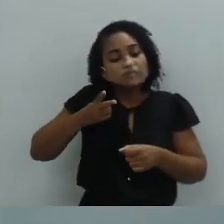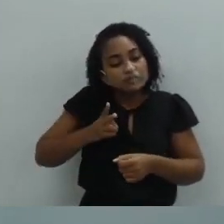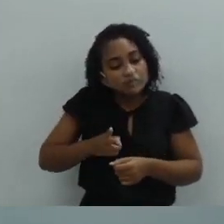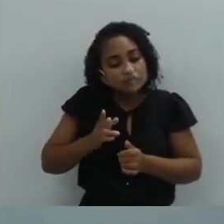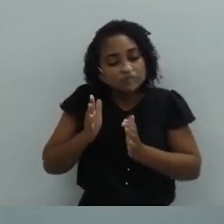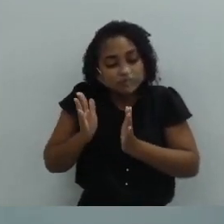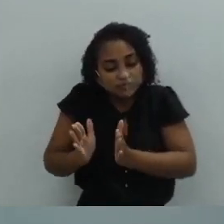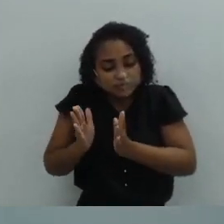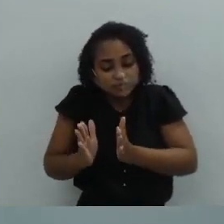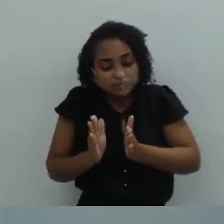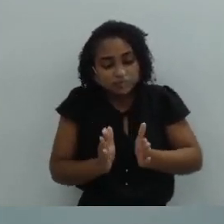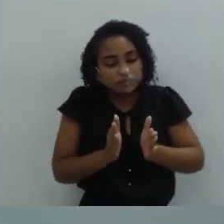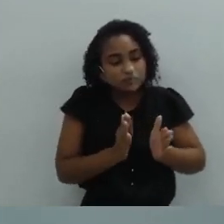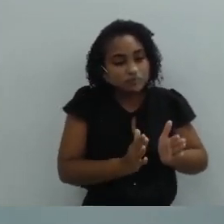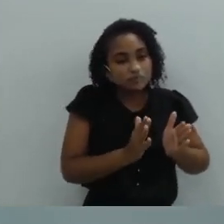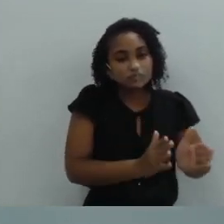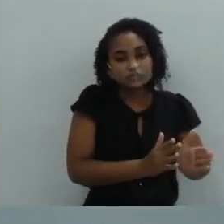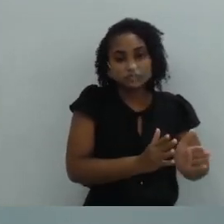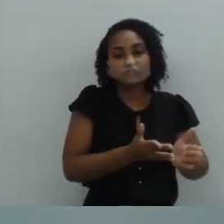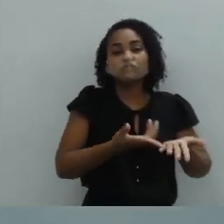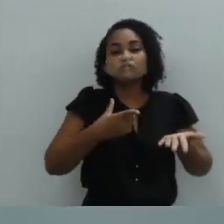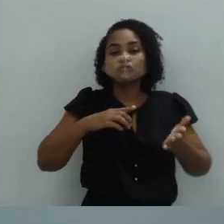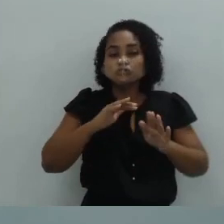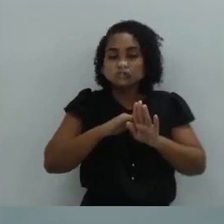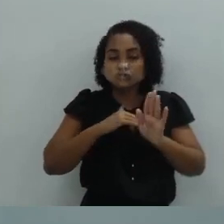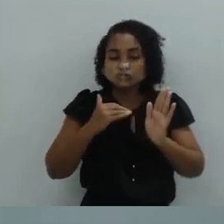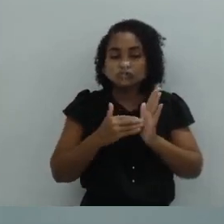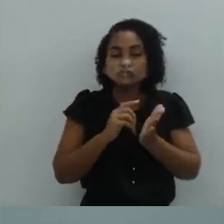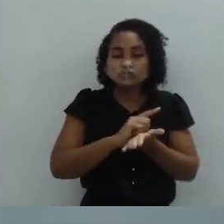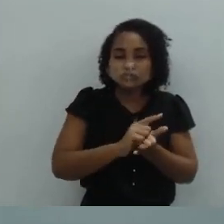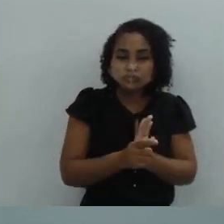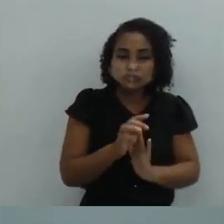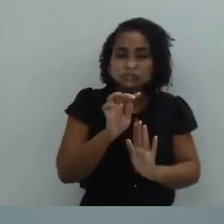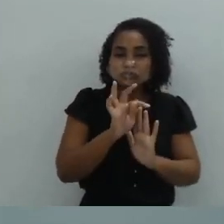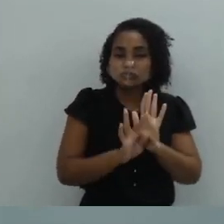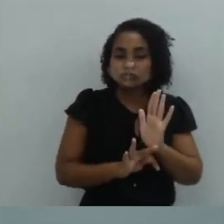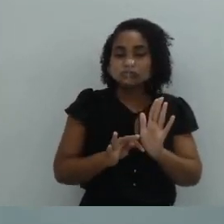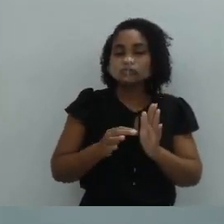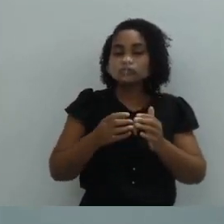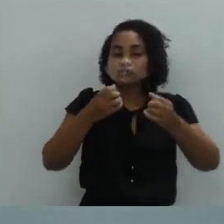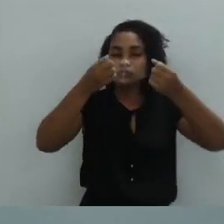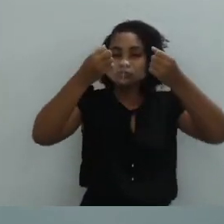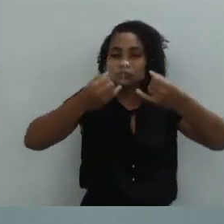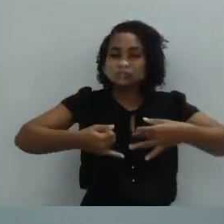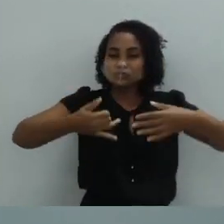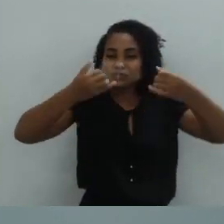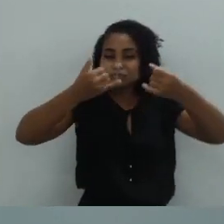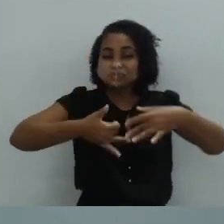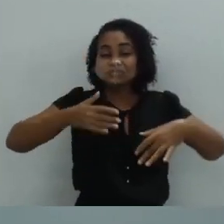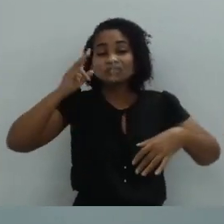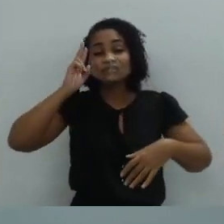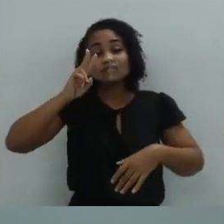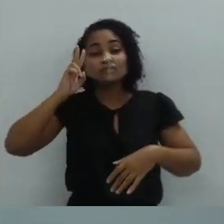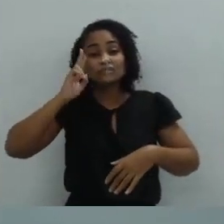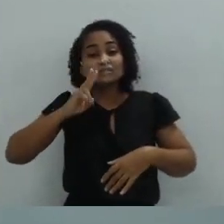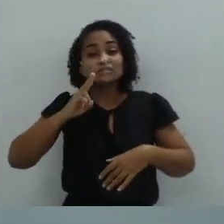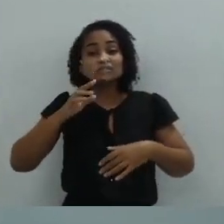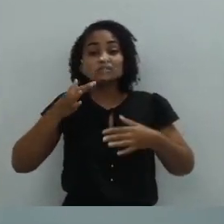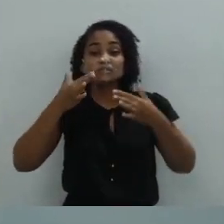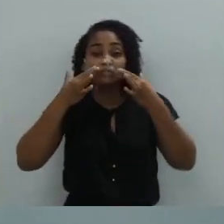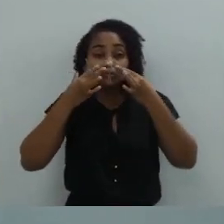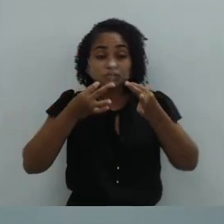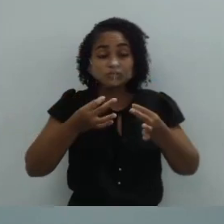a passo todo esse gênero que a gente acabou de estudar, acabou de ser explicado, lembrando de